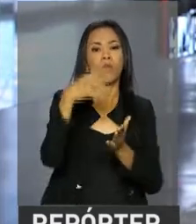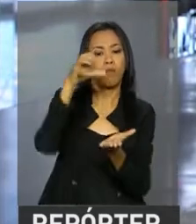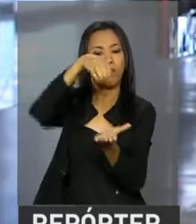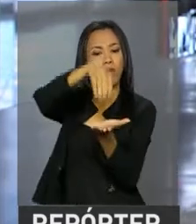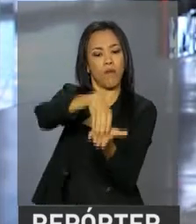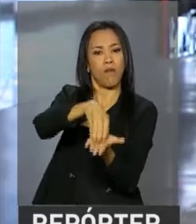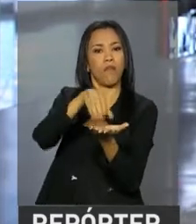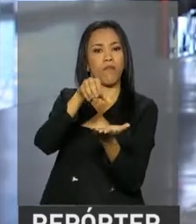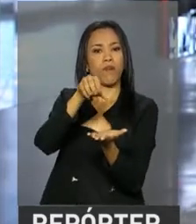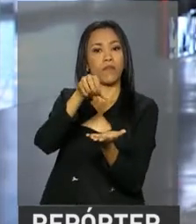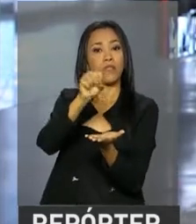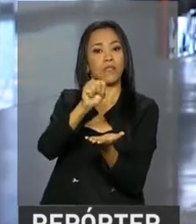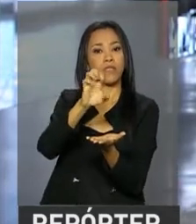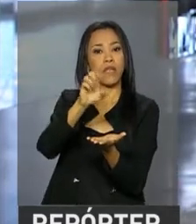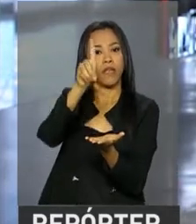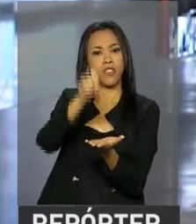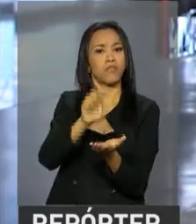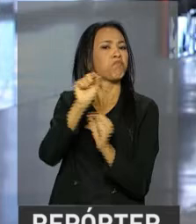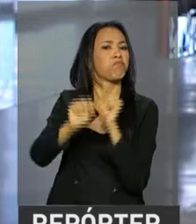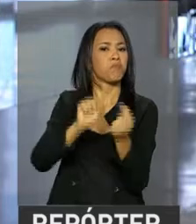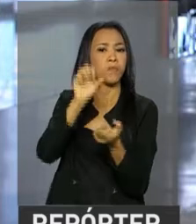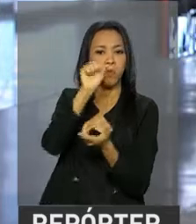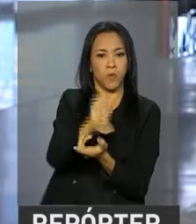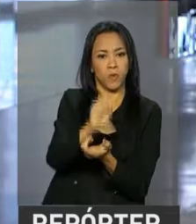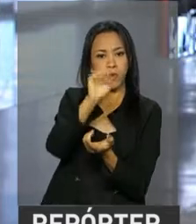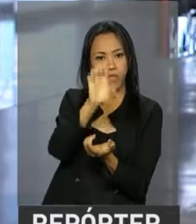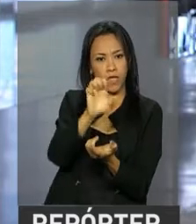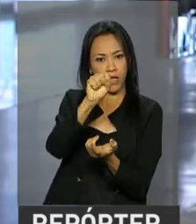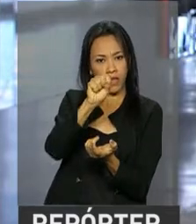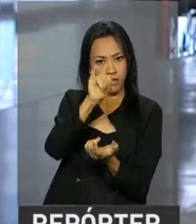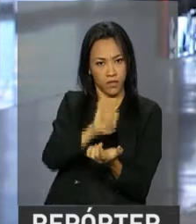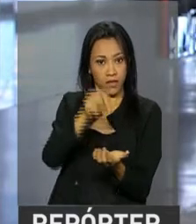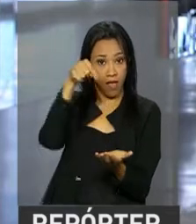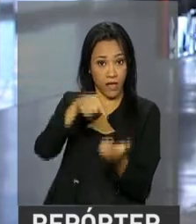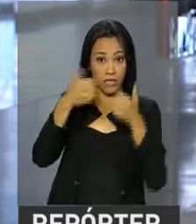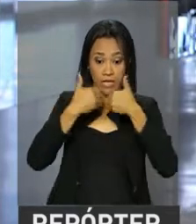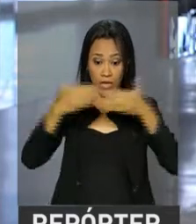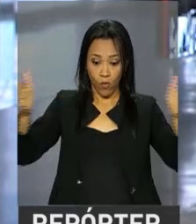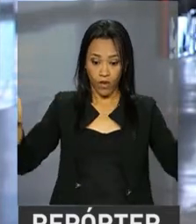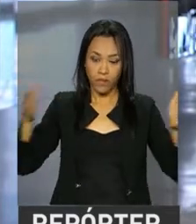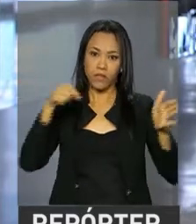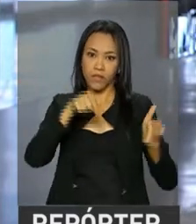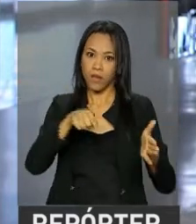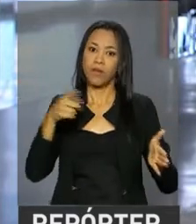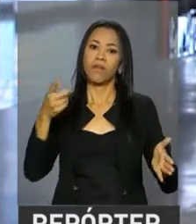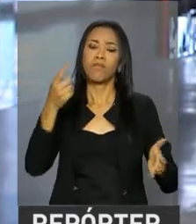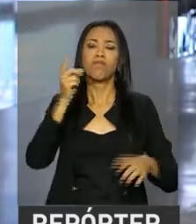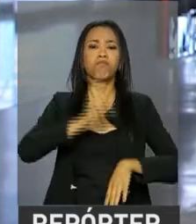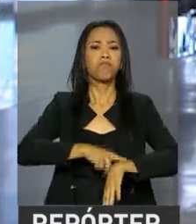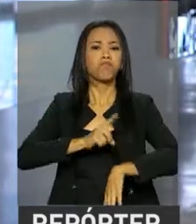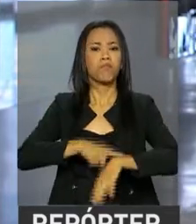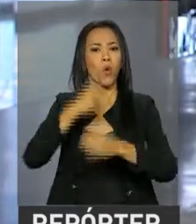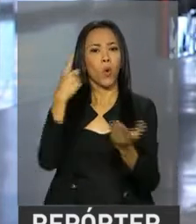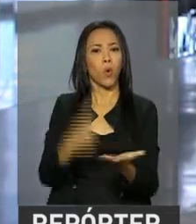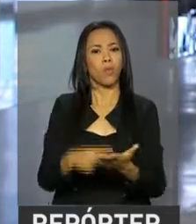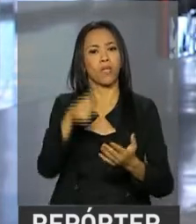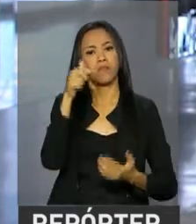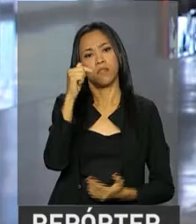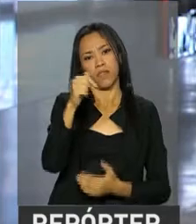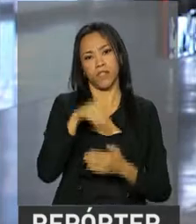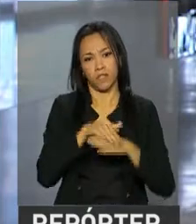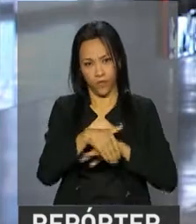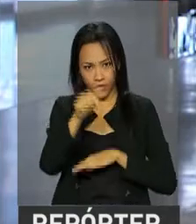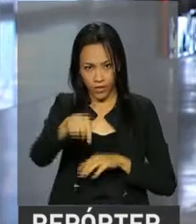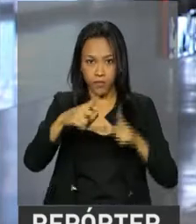do sesi serviço social da indústria essa cerimônia de inauguração ela está marcada para às 7 horas da noite acontece aqui em